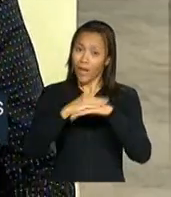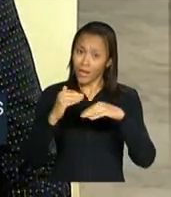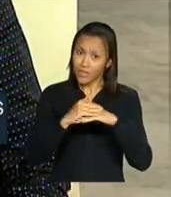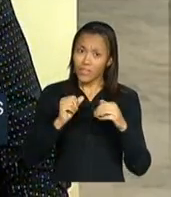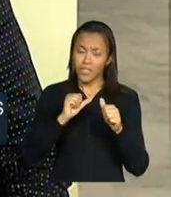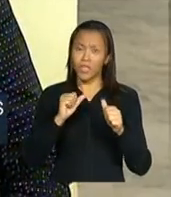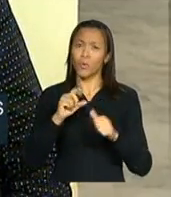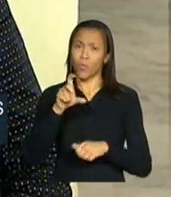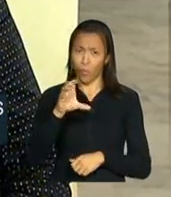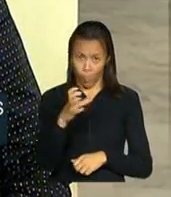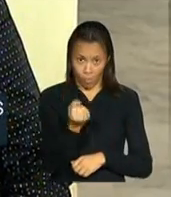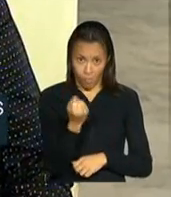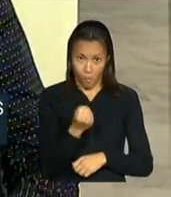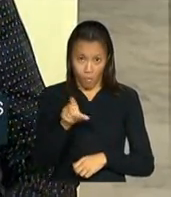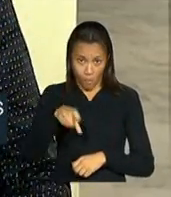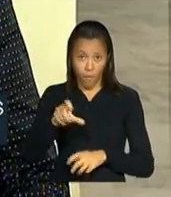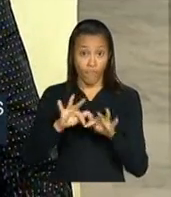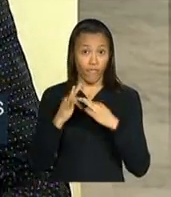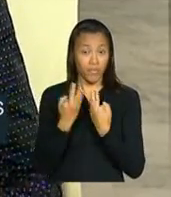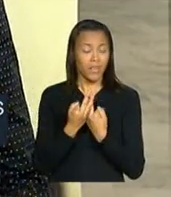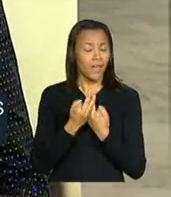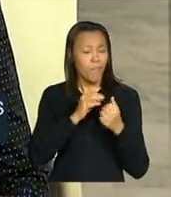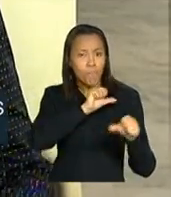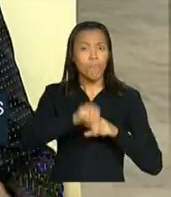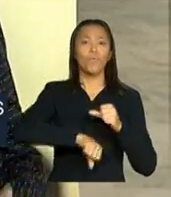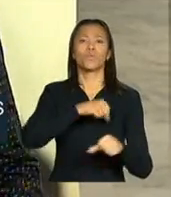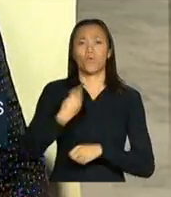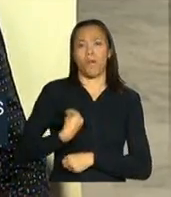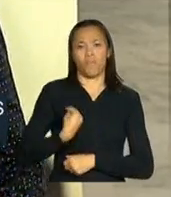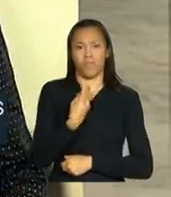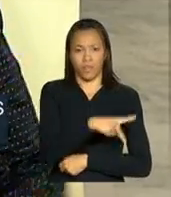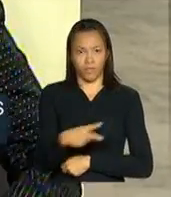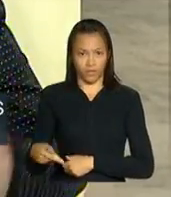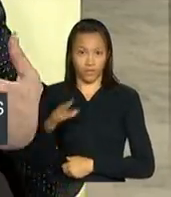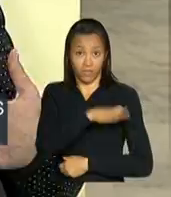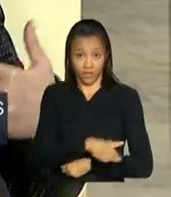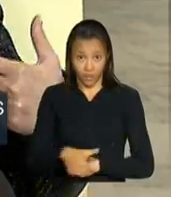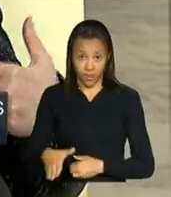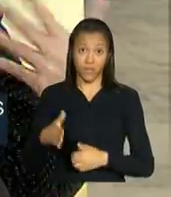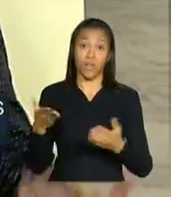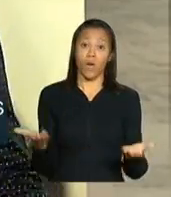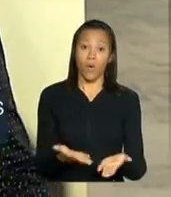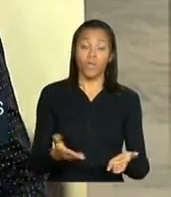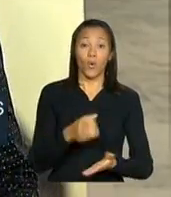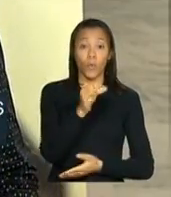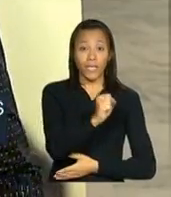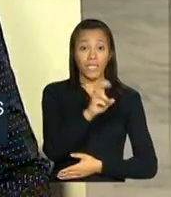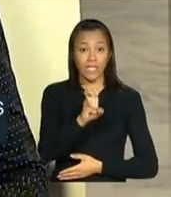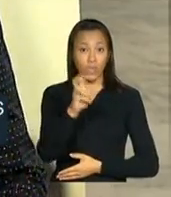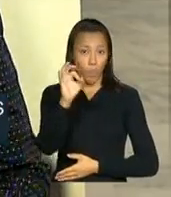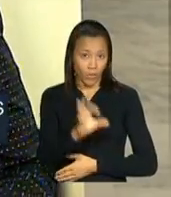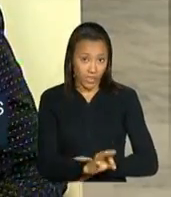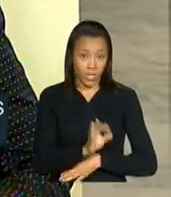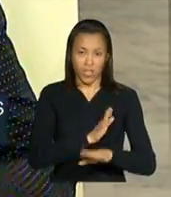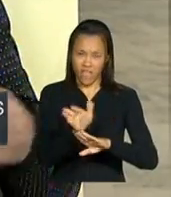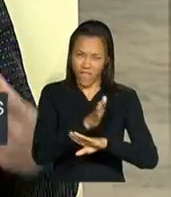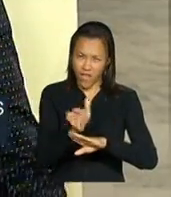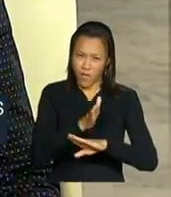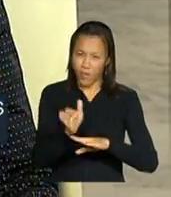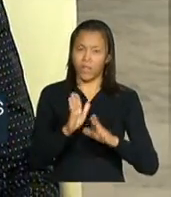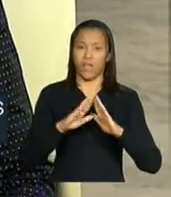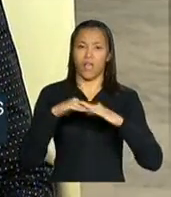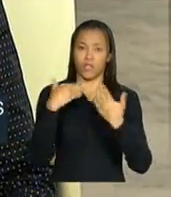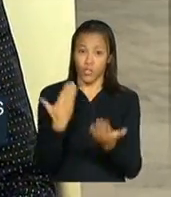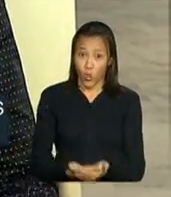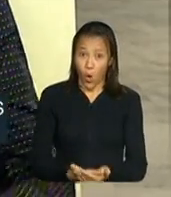família mudou a realidade dessas crianças hoje as Crianças Pobres do bolsa família como tem 85% de frequência escolar como